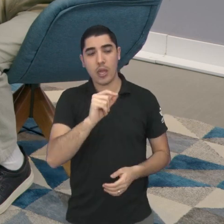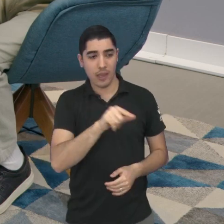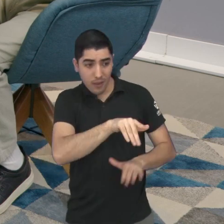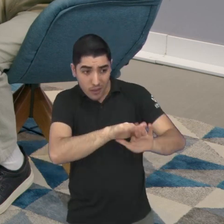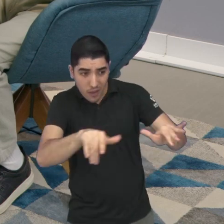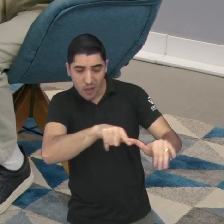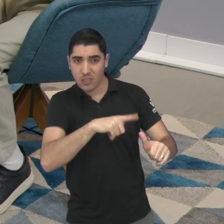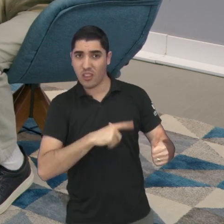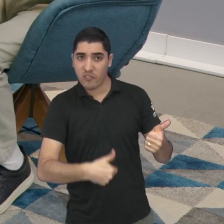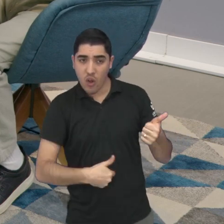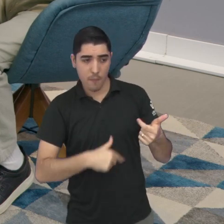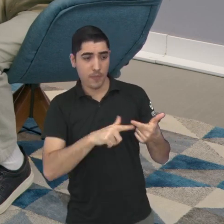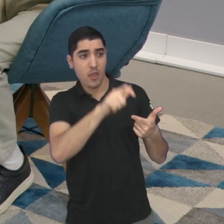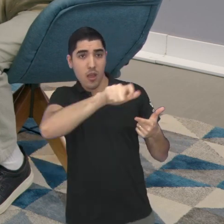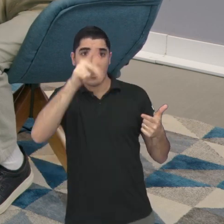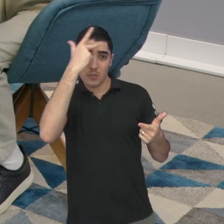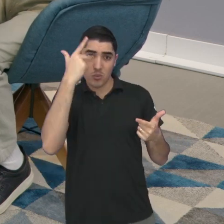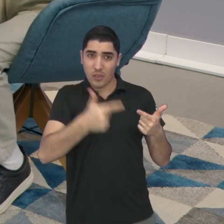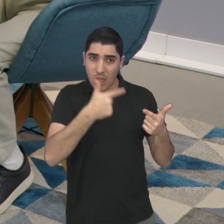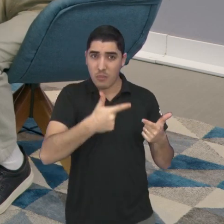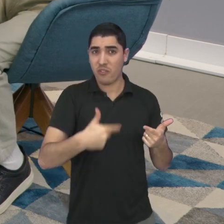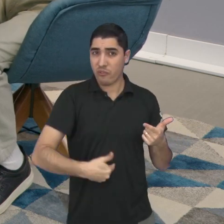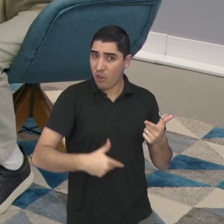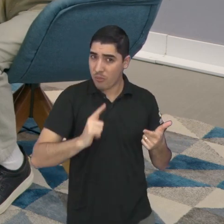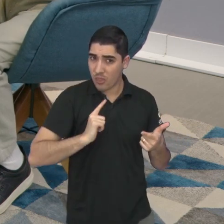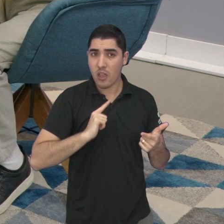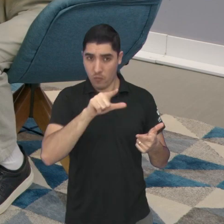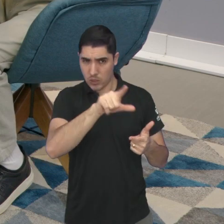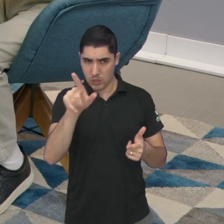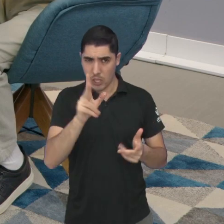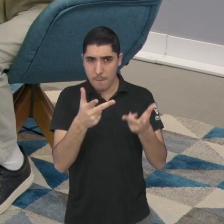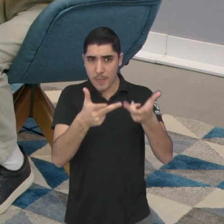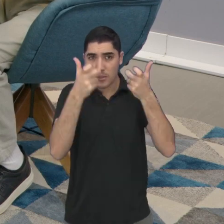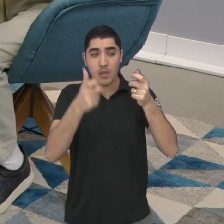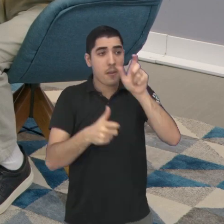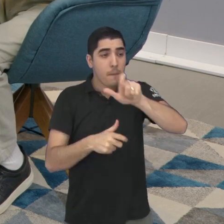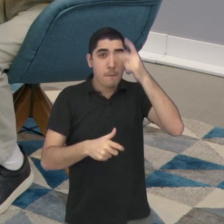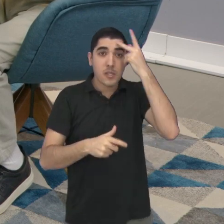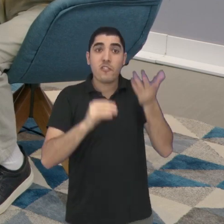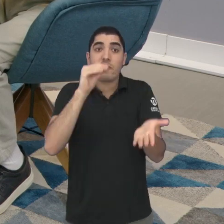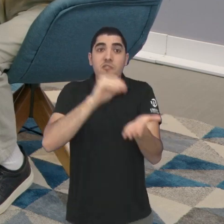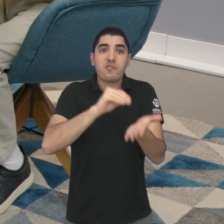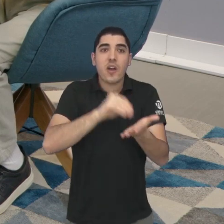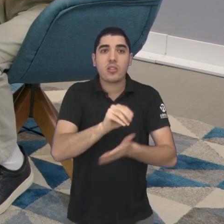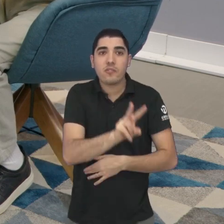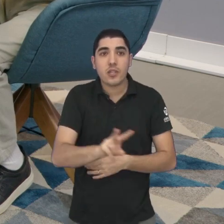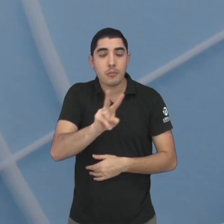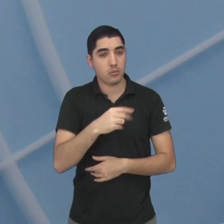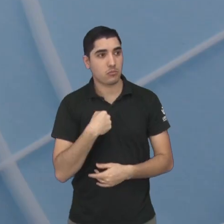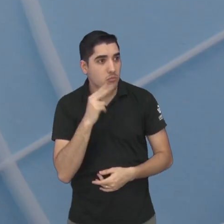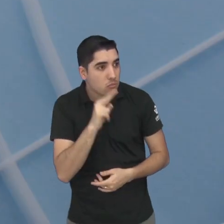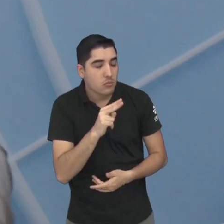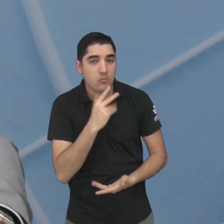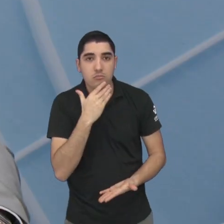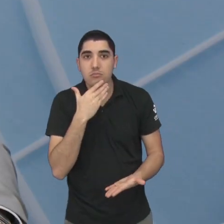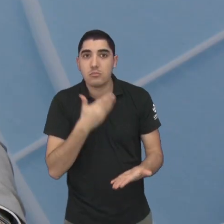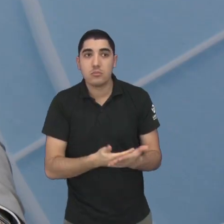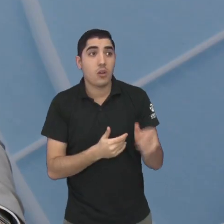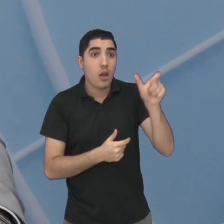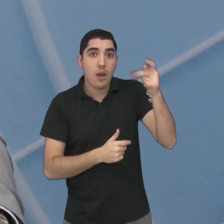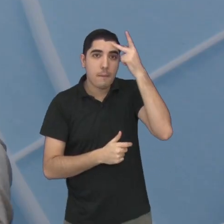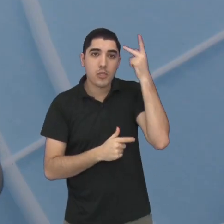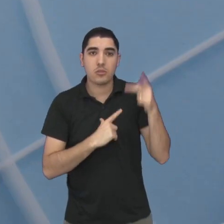esses trabalhadores que passam fome, não sei se já tiveram experiência ou já viram alguém com déficit de vitaminas. É impressionante. A pessoa fica